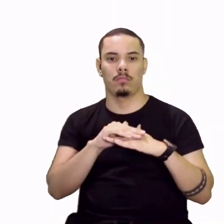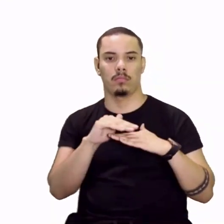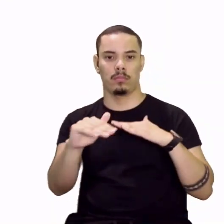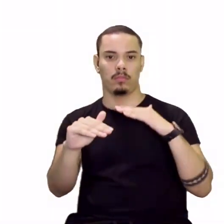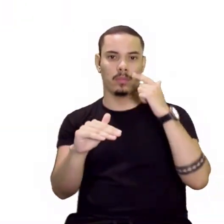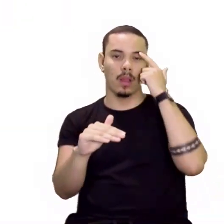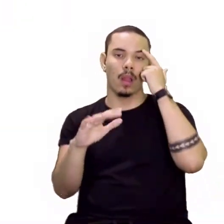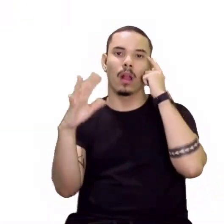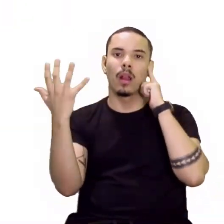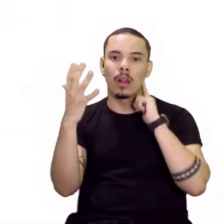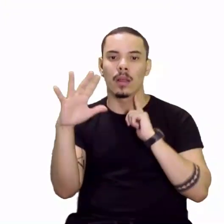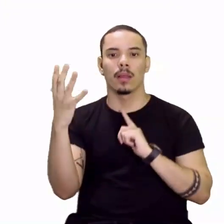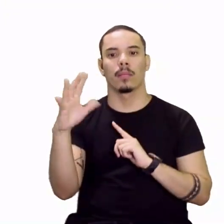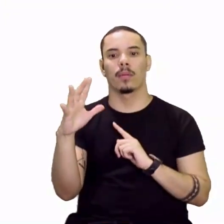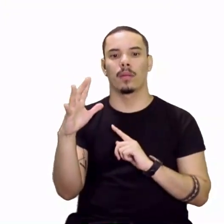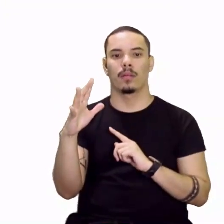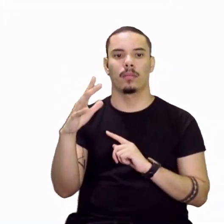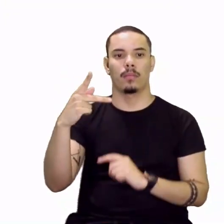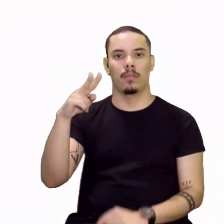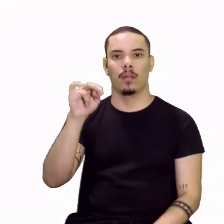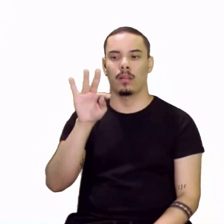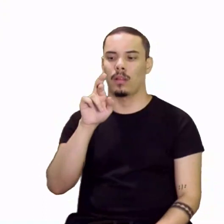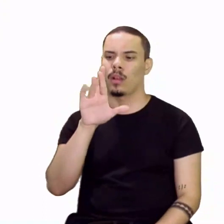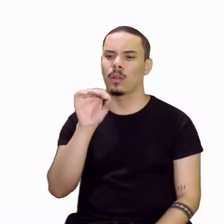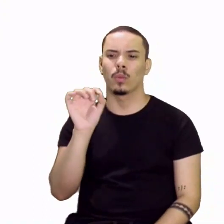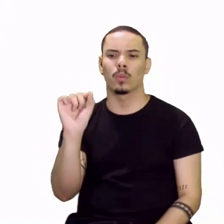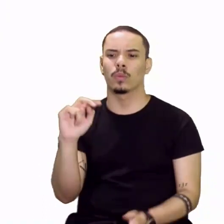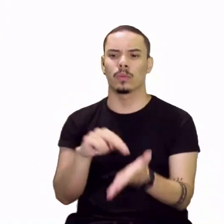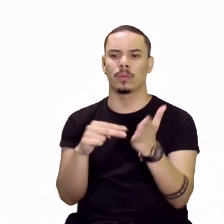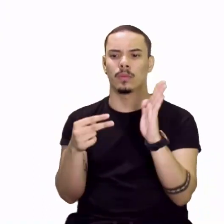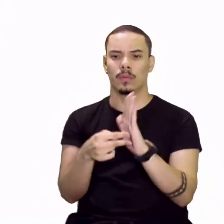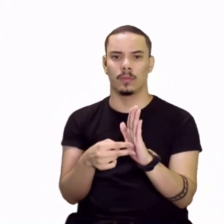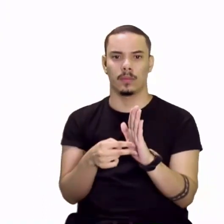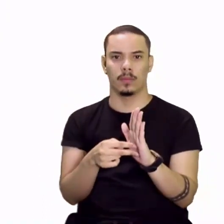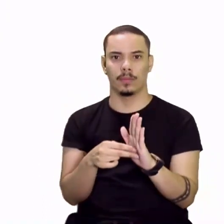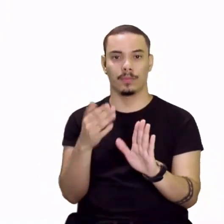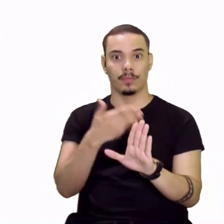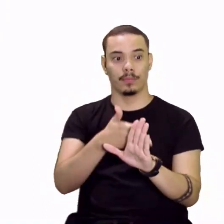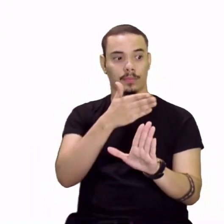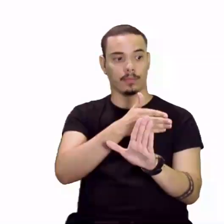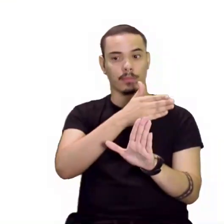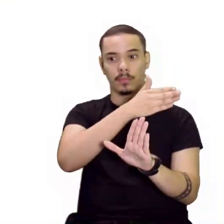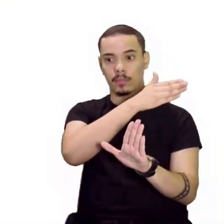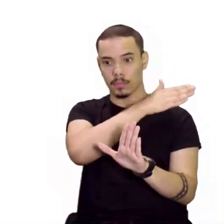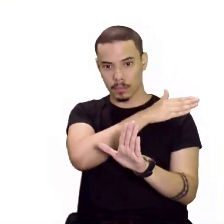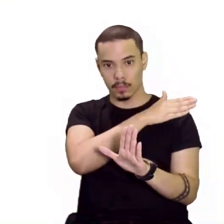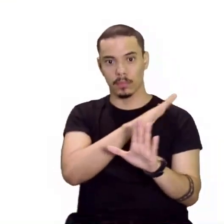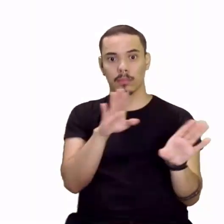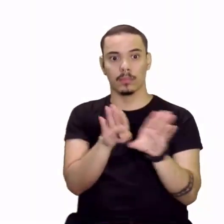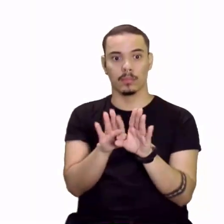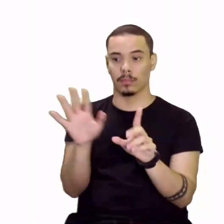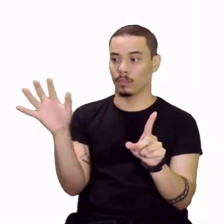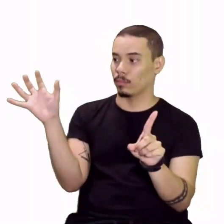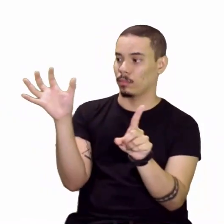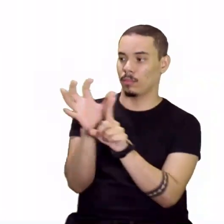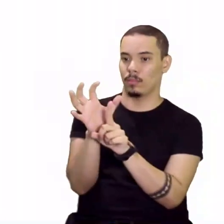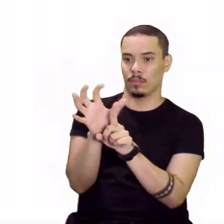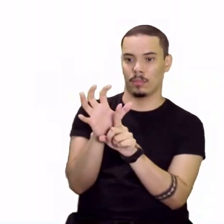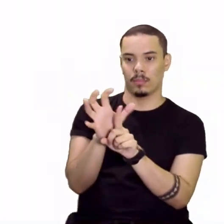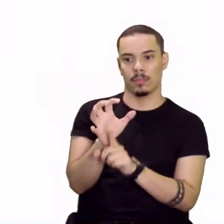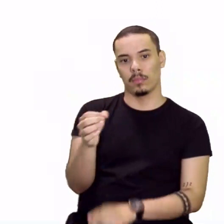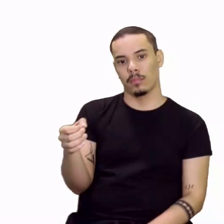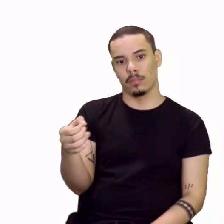os climas pretéritos. O que é clima pretérito? Passado. E a influência